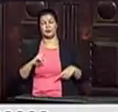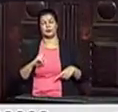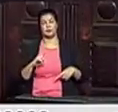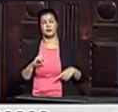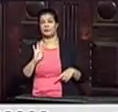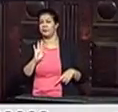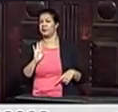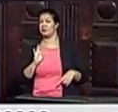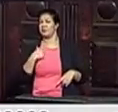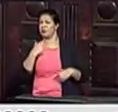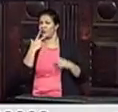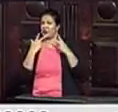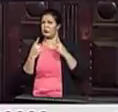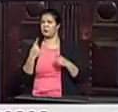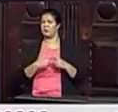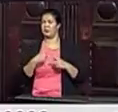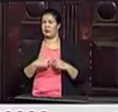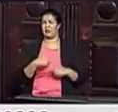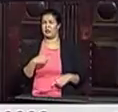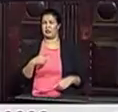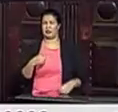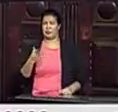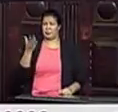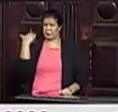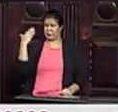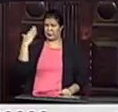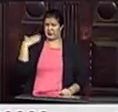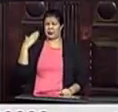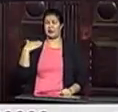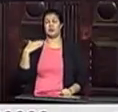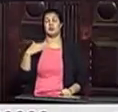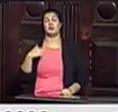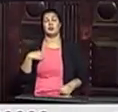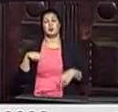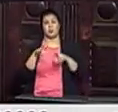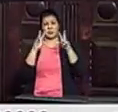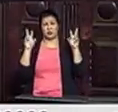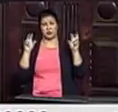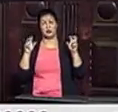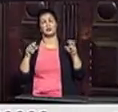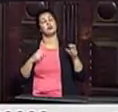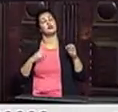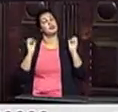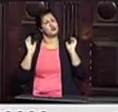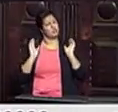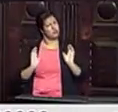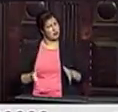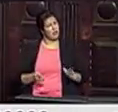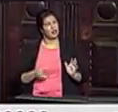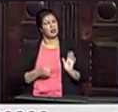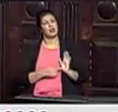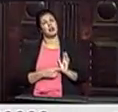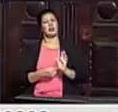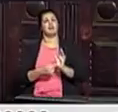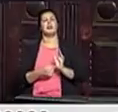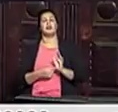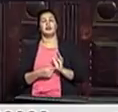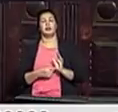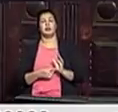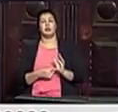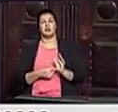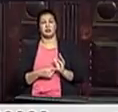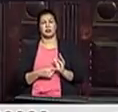10 anos atrás, deputado, eu discuti esse tema e defendi lista